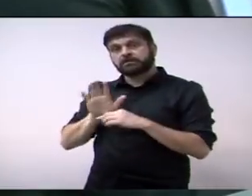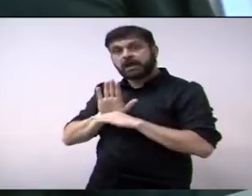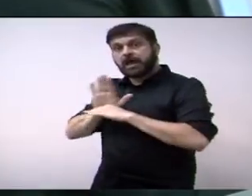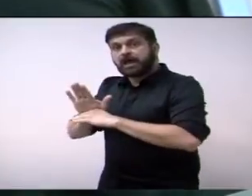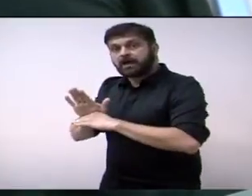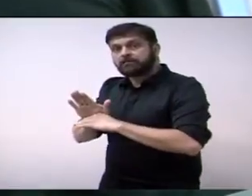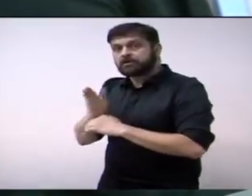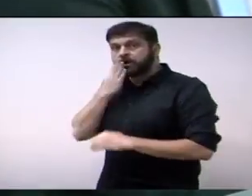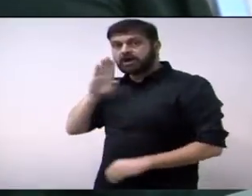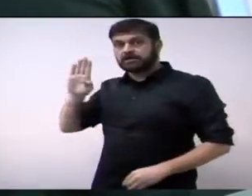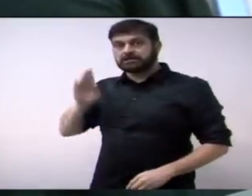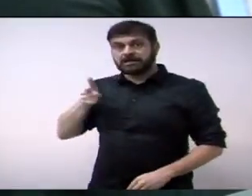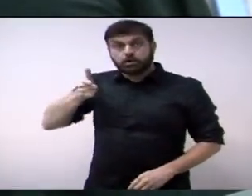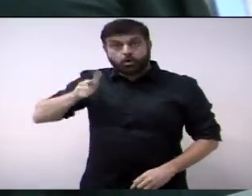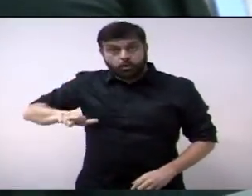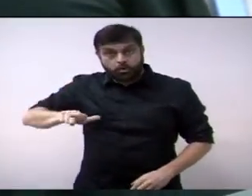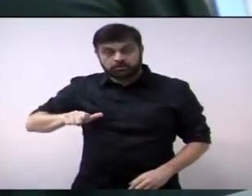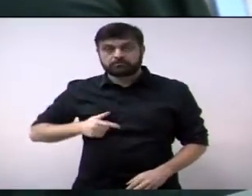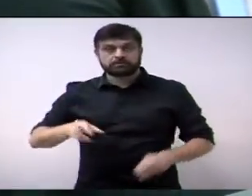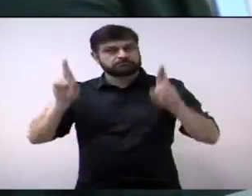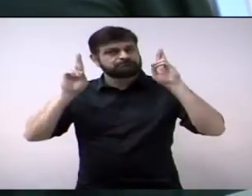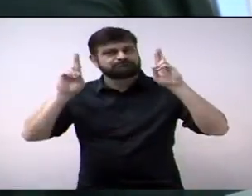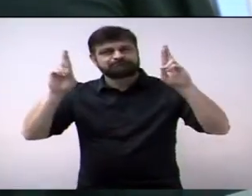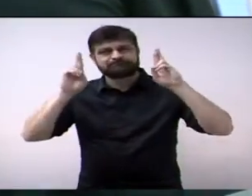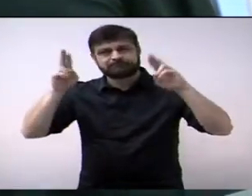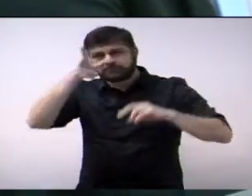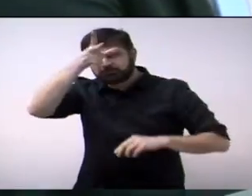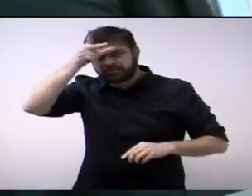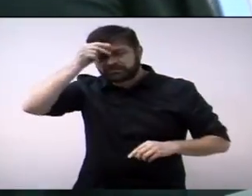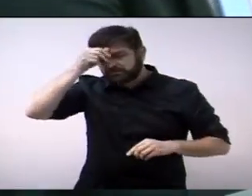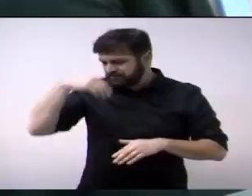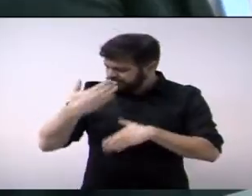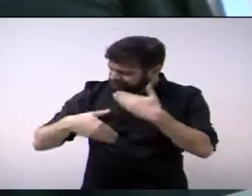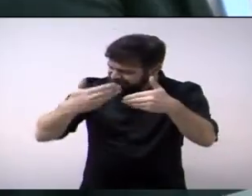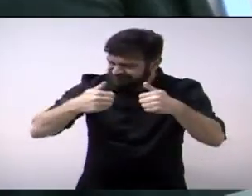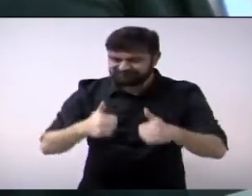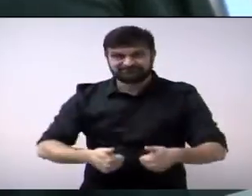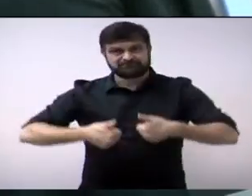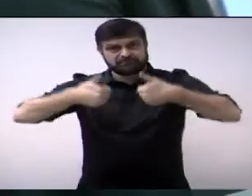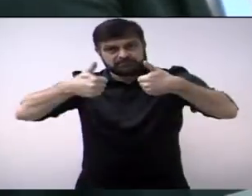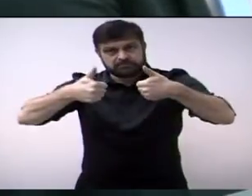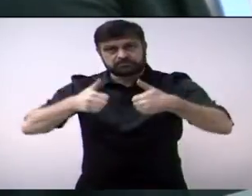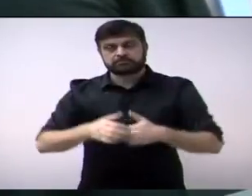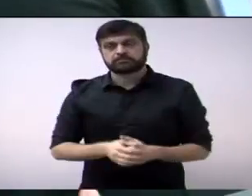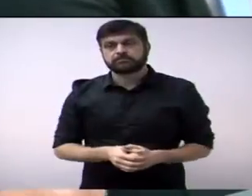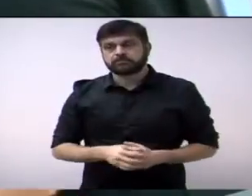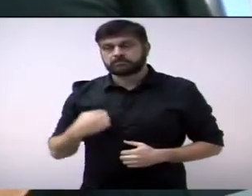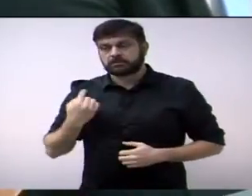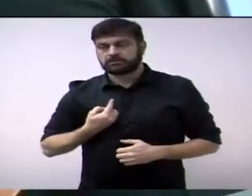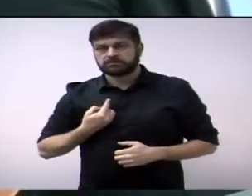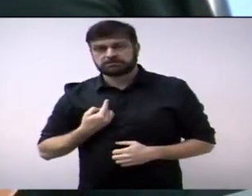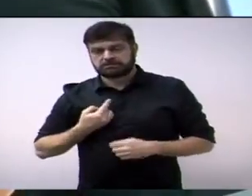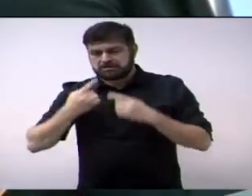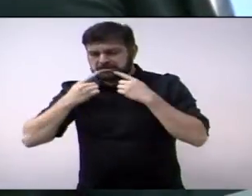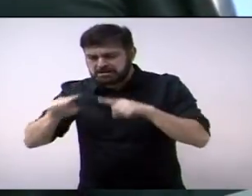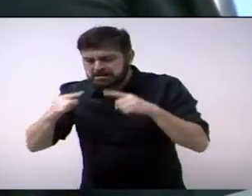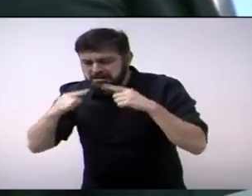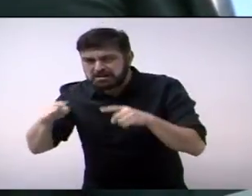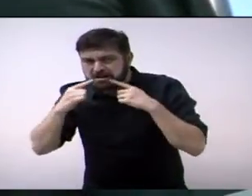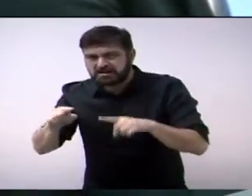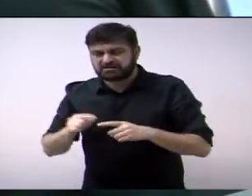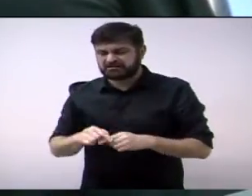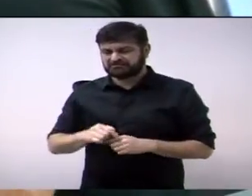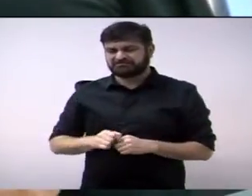eleições, mas, como cidadão da cidade, eu torço para que o governo ande, para que as coisas aconteçam. Então, a gente vê uma série de críticas